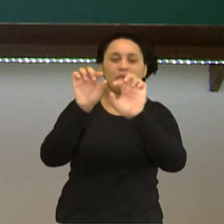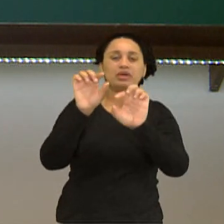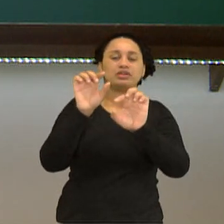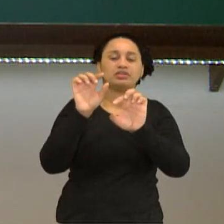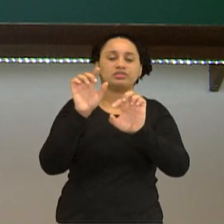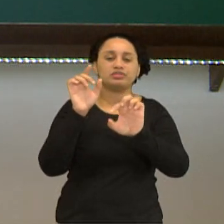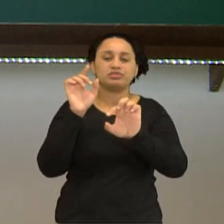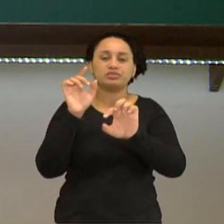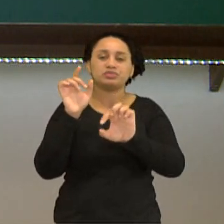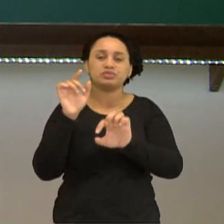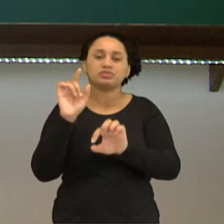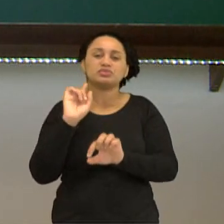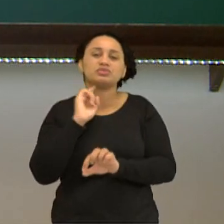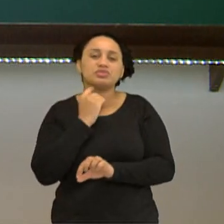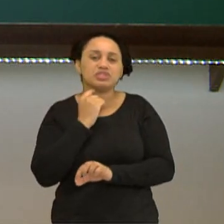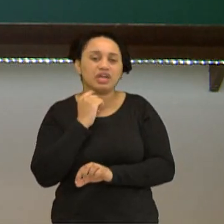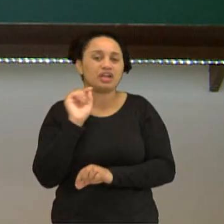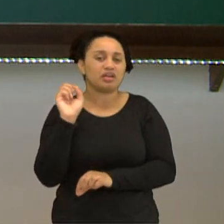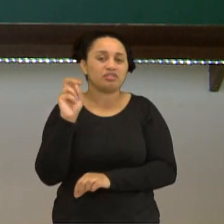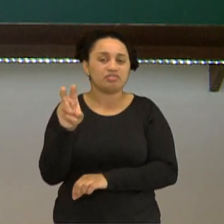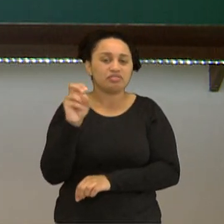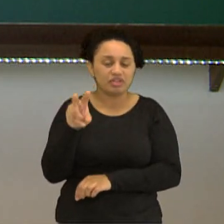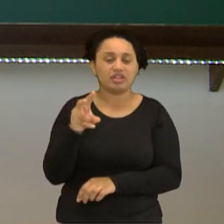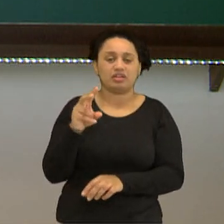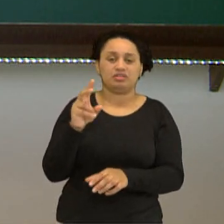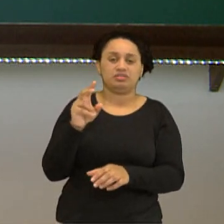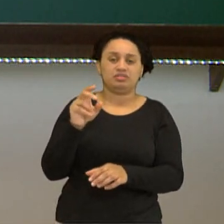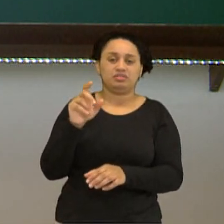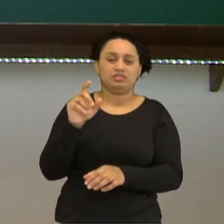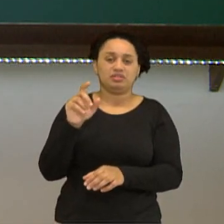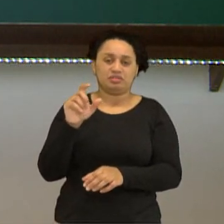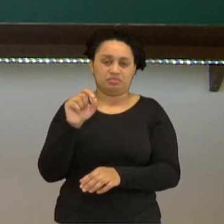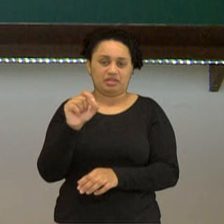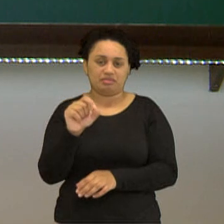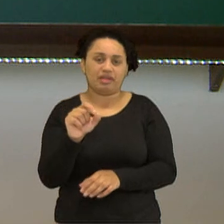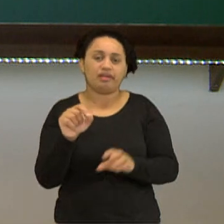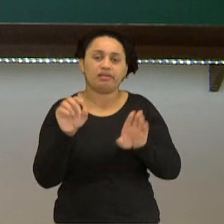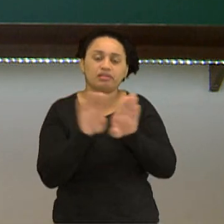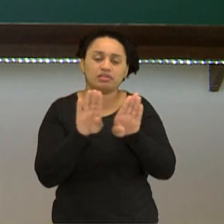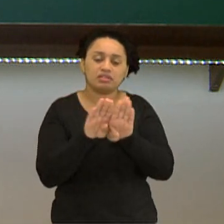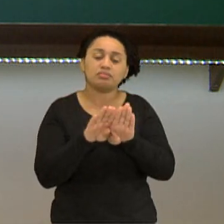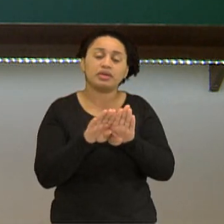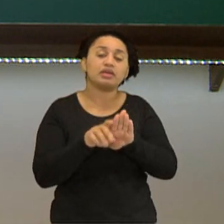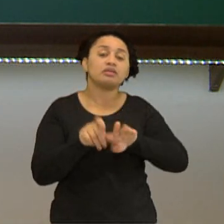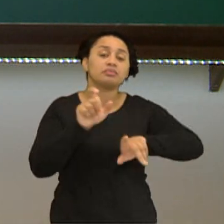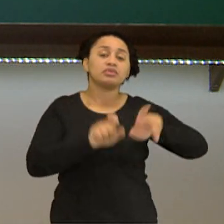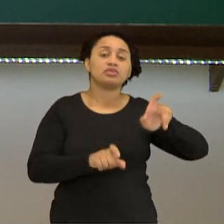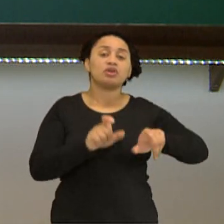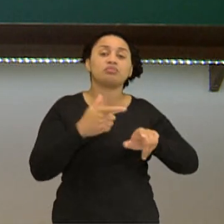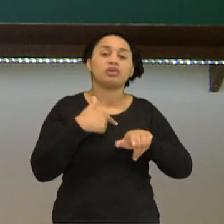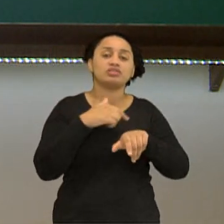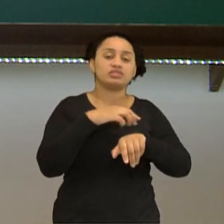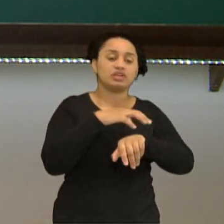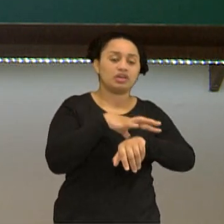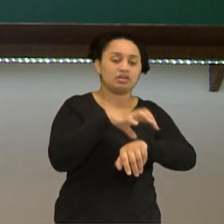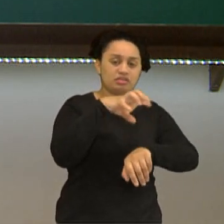bactérias, vírus, as bactérias principalmente oportunistas. E aí a pessoa pode passar de uma simples